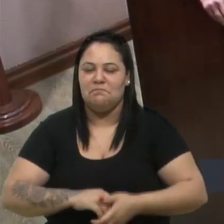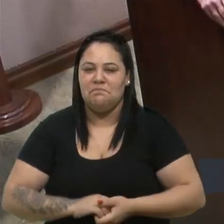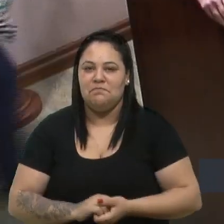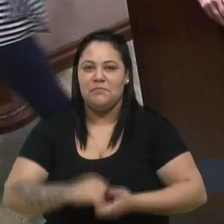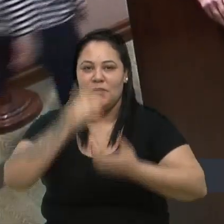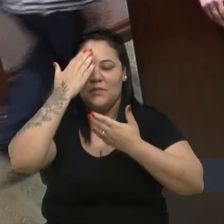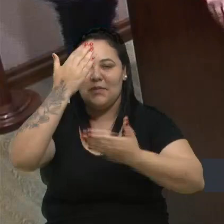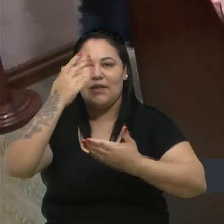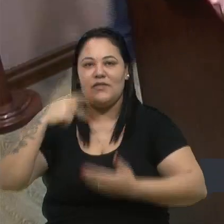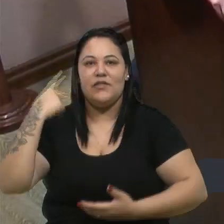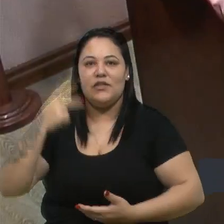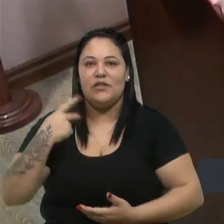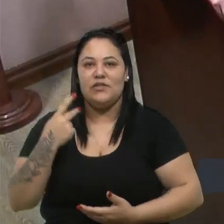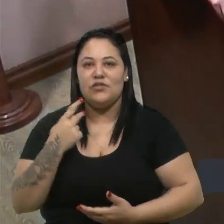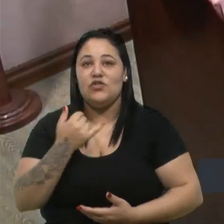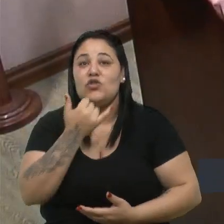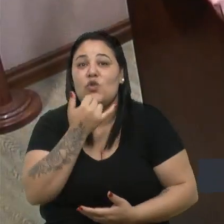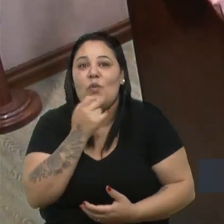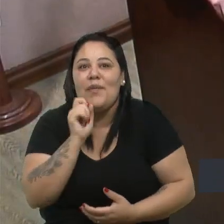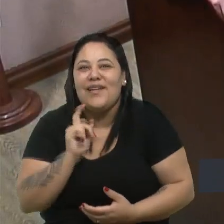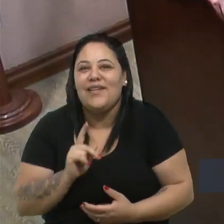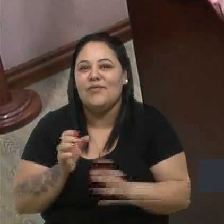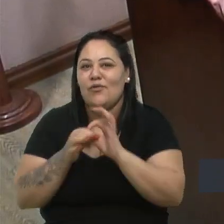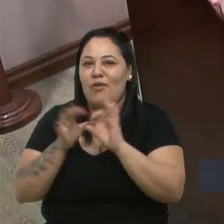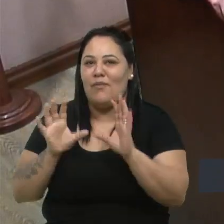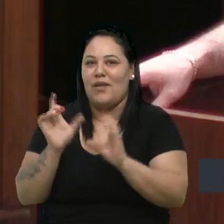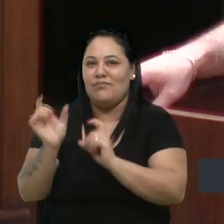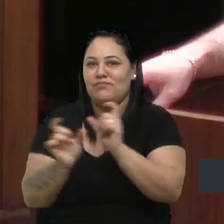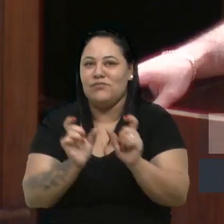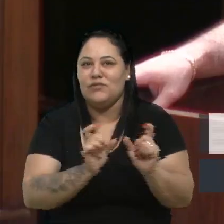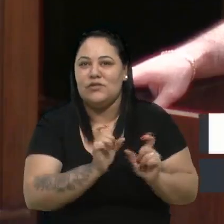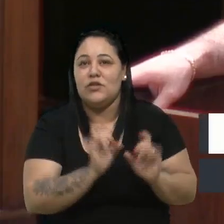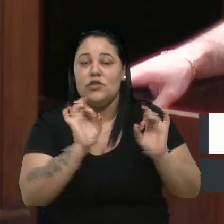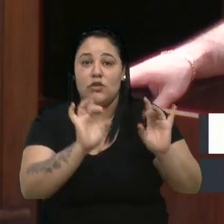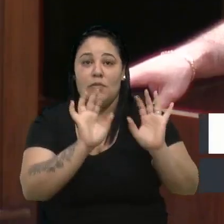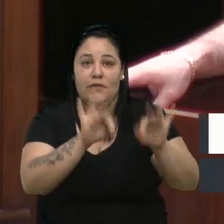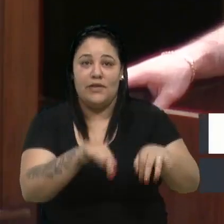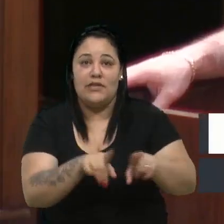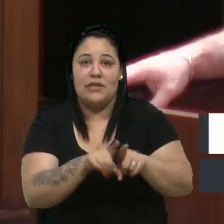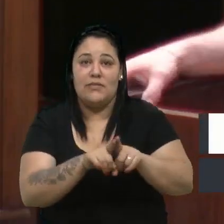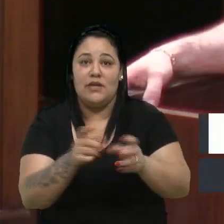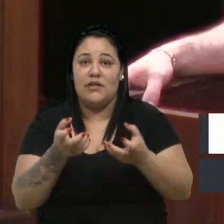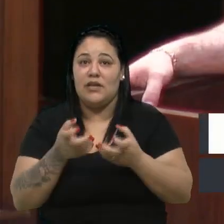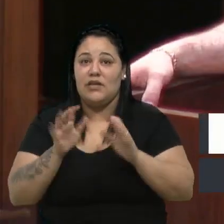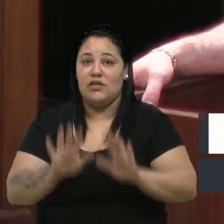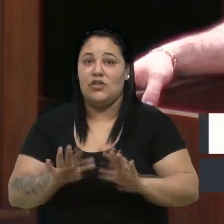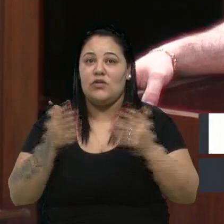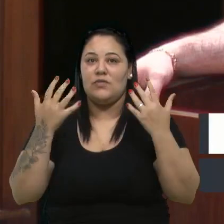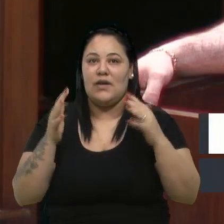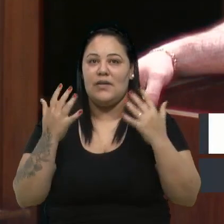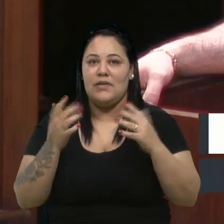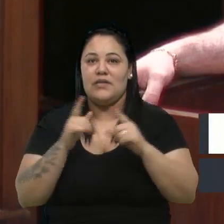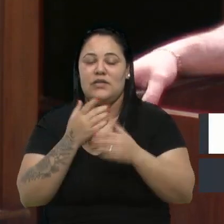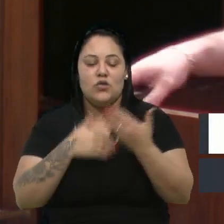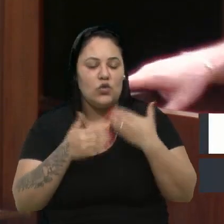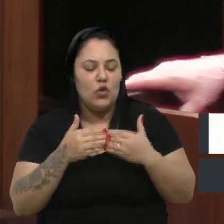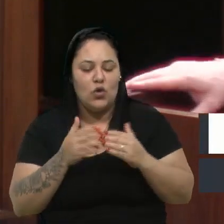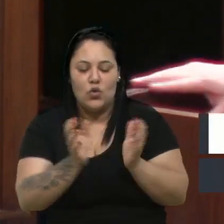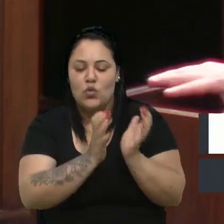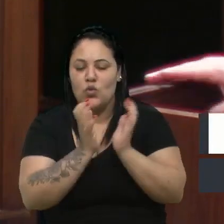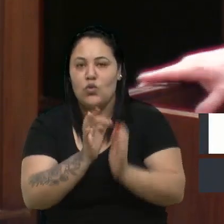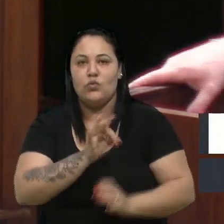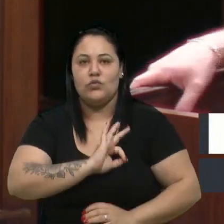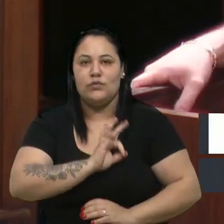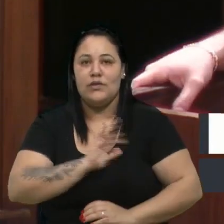aos vereadores que eu não consegui passar a parte, mas somente para concluir, deixar aqui os parabéns a toda a Brigada Militar em nome do Tenente